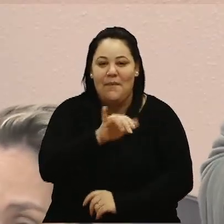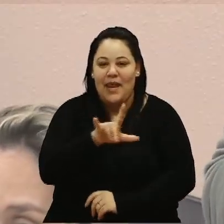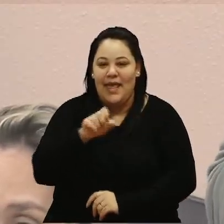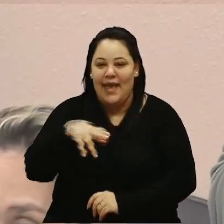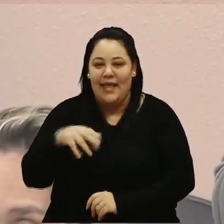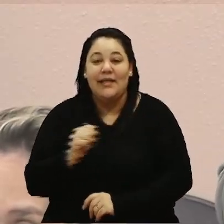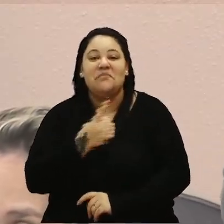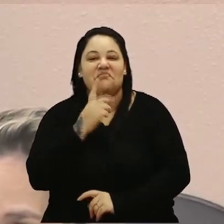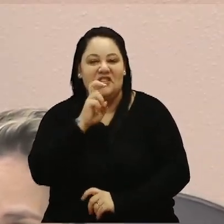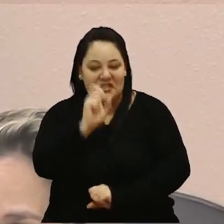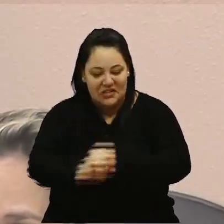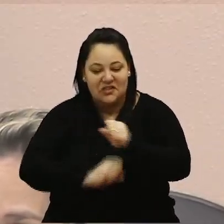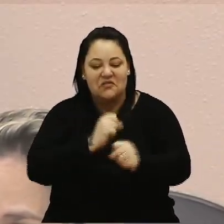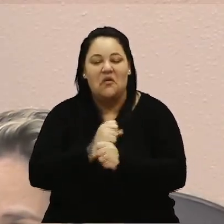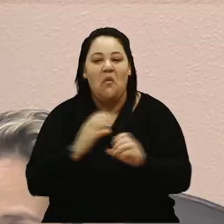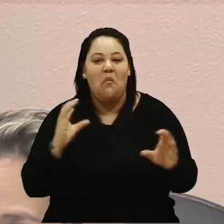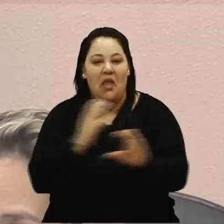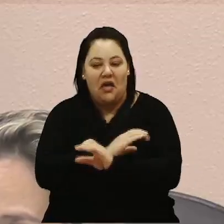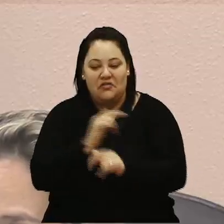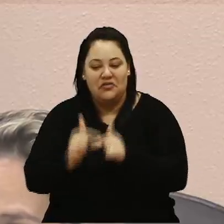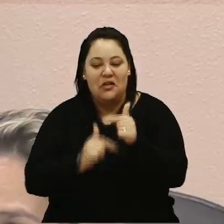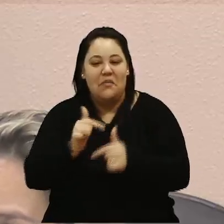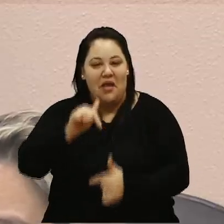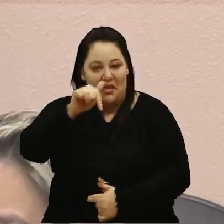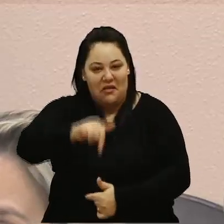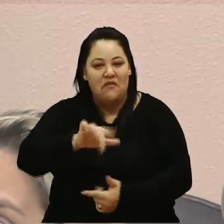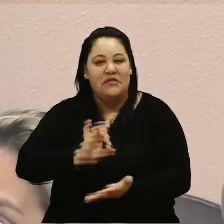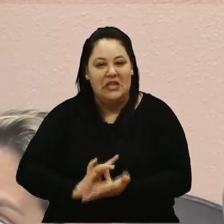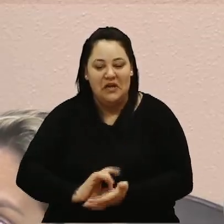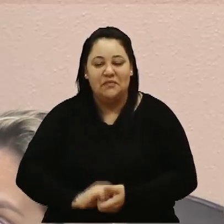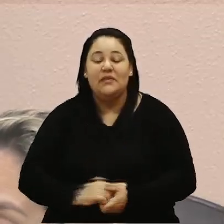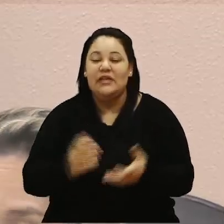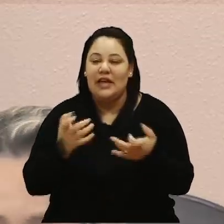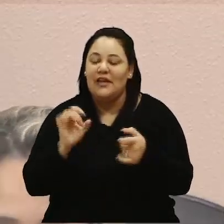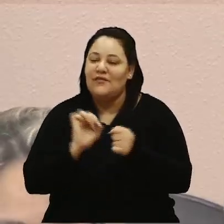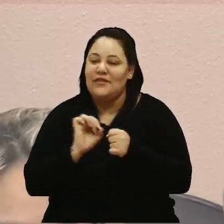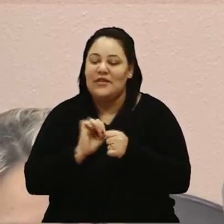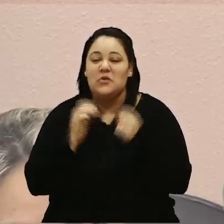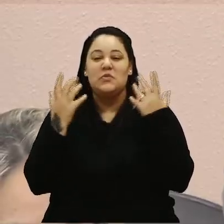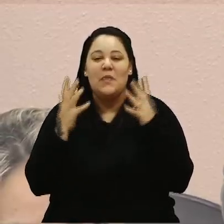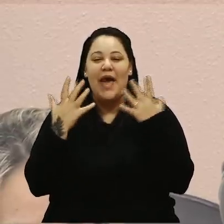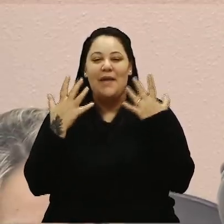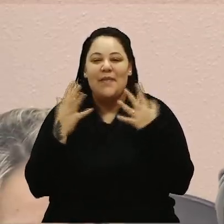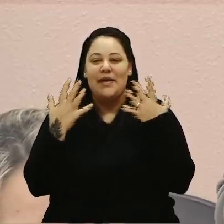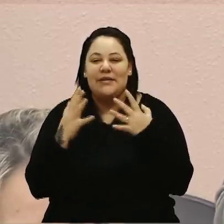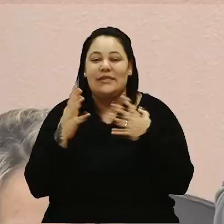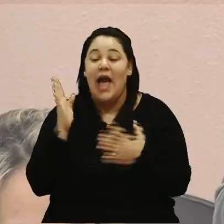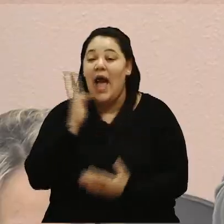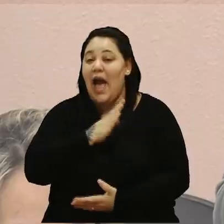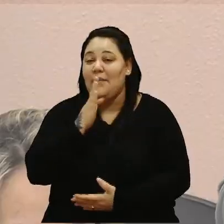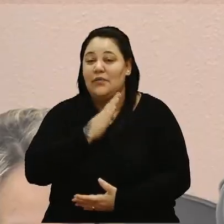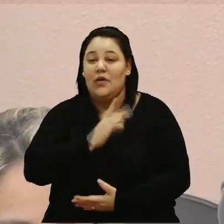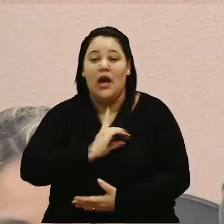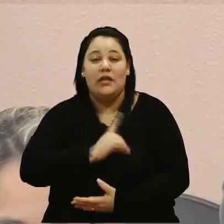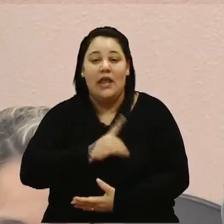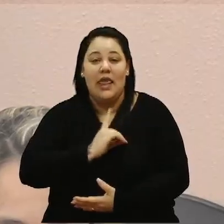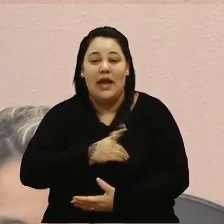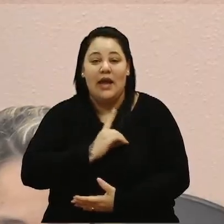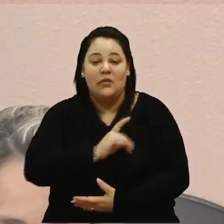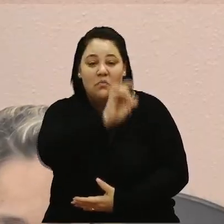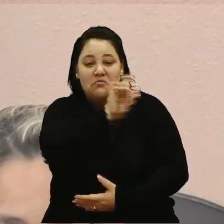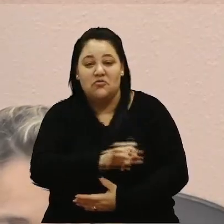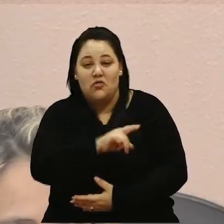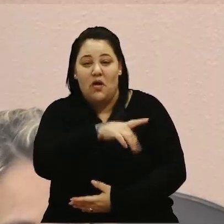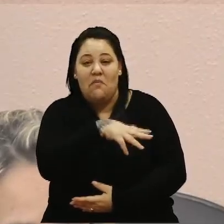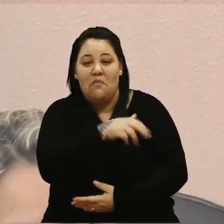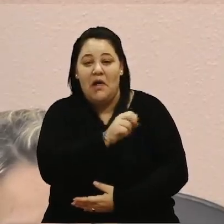anos dessa Casa Legislativa. E também quero fazer voto de louvor, rapidamente, ao delegado Mário Mombach, que era daqui